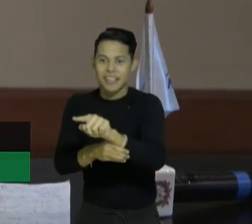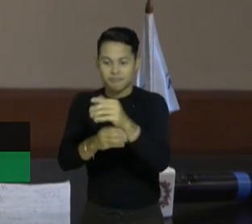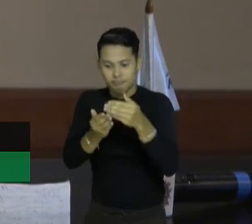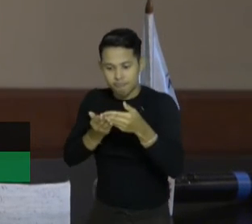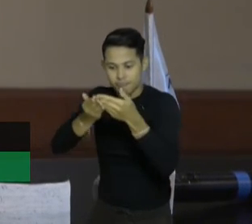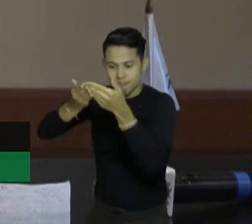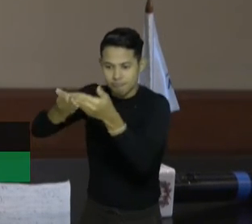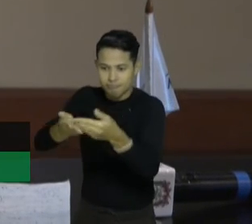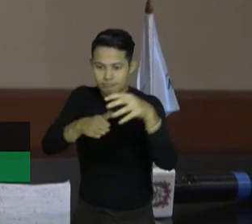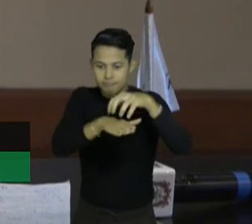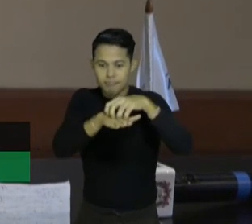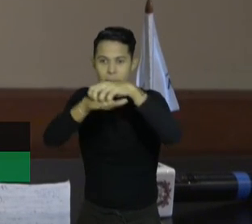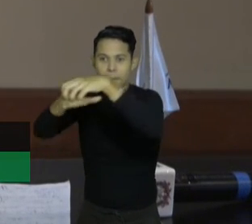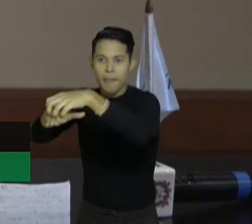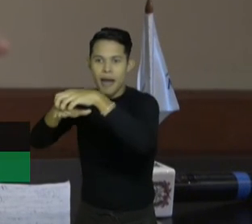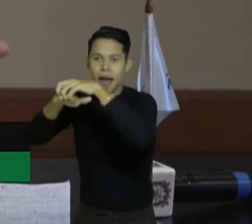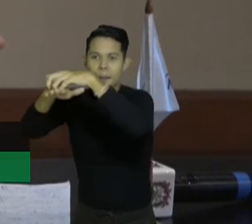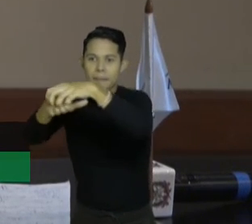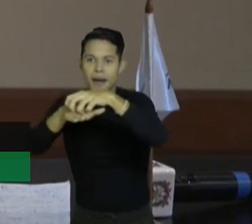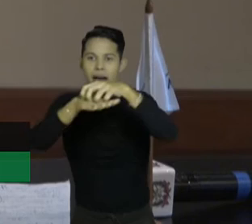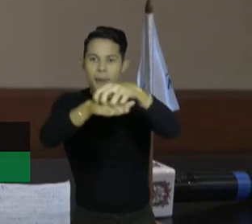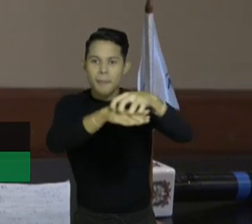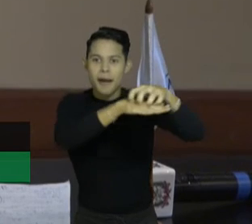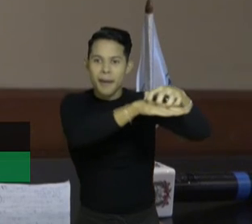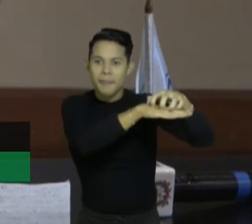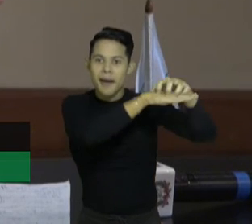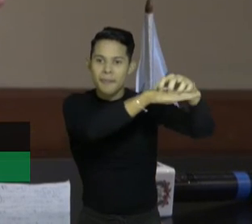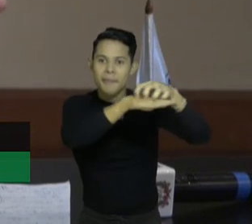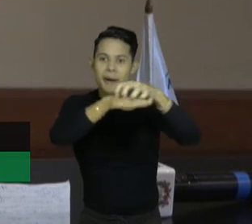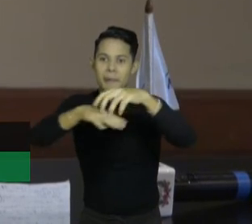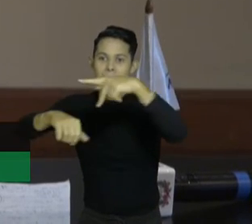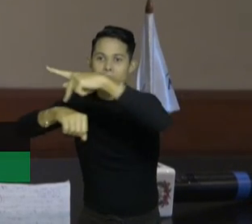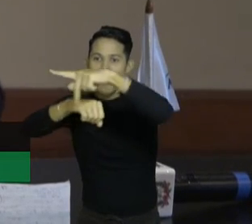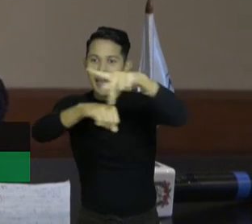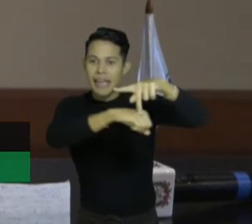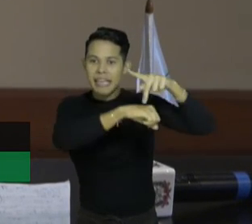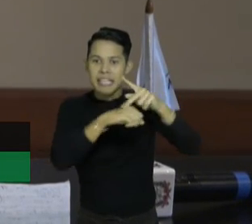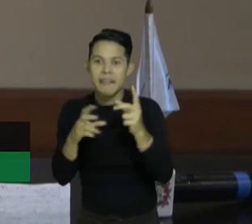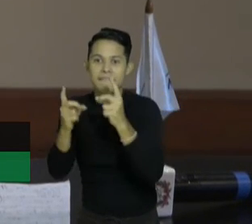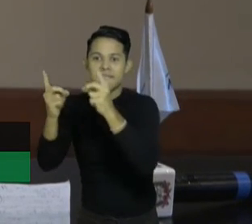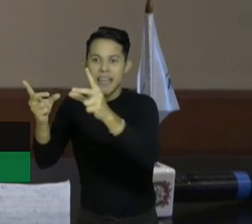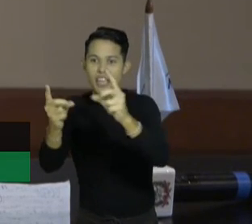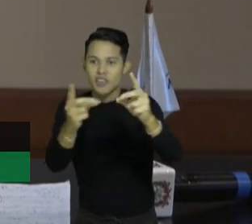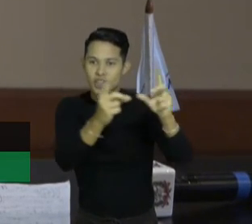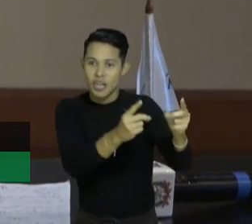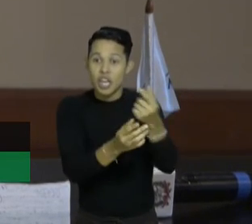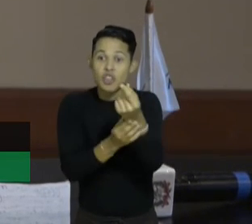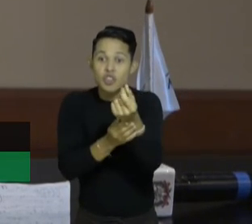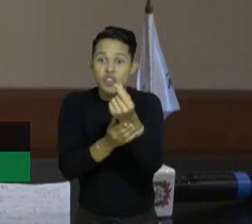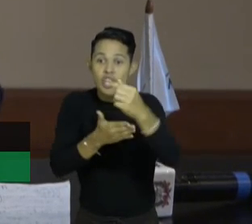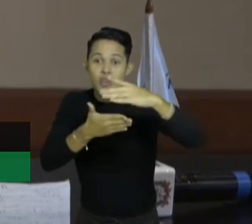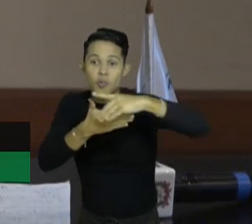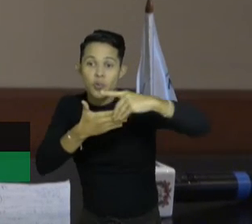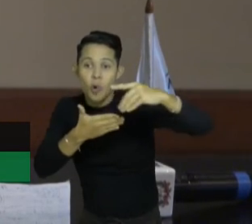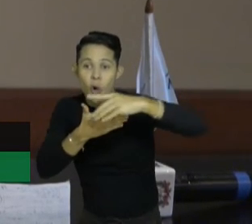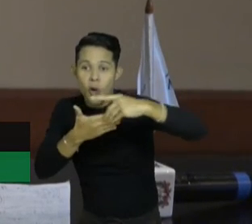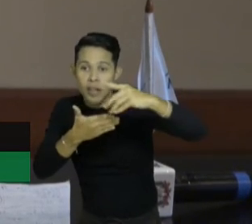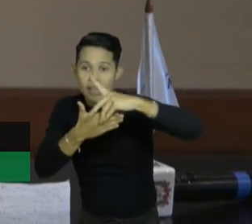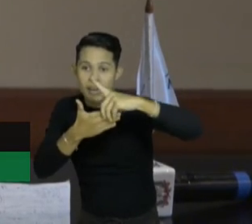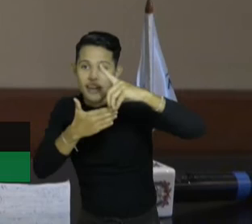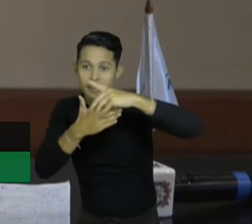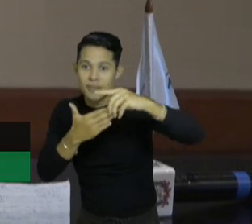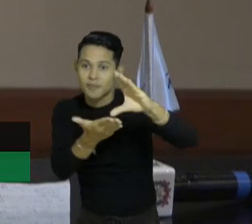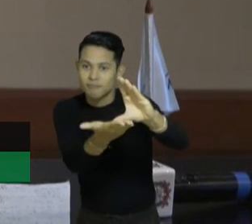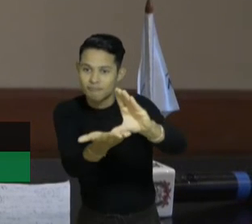cobre com as exportações de cobre comprava carro do resto do mundo comprava aviões Esse é o Chile o Chile é o